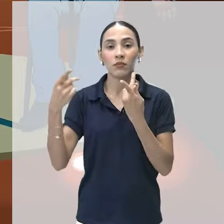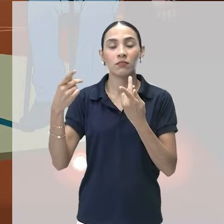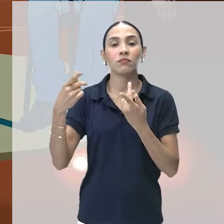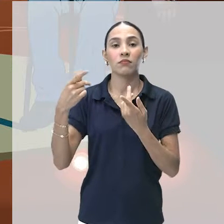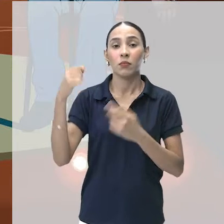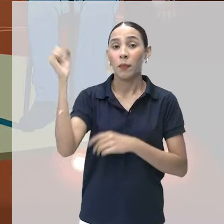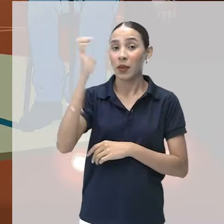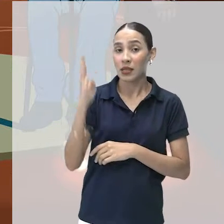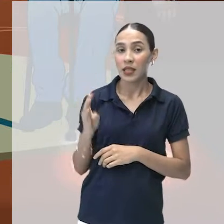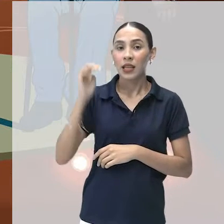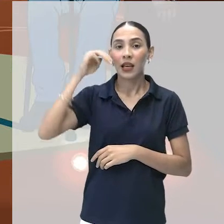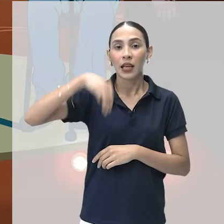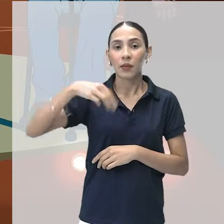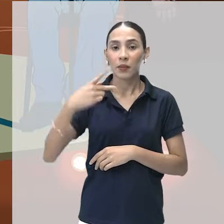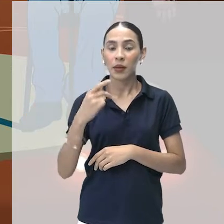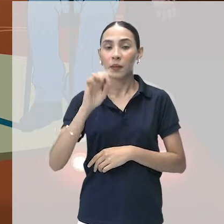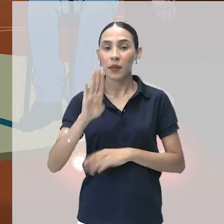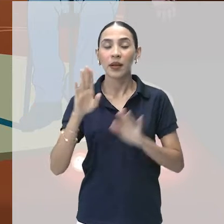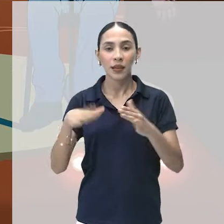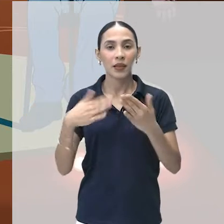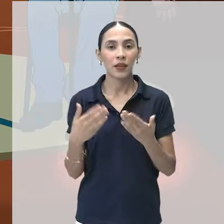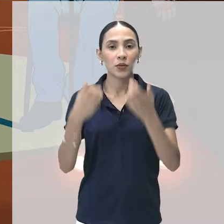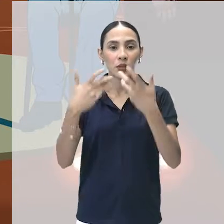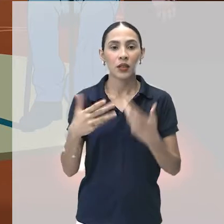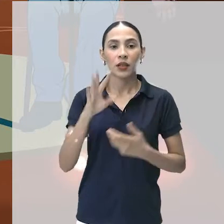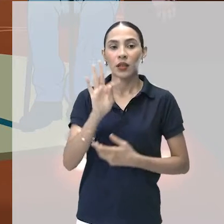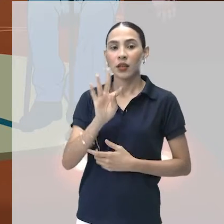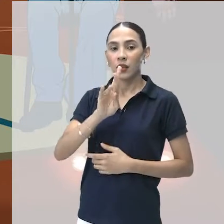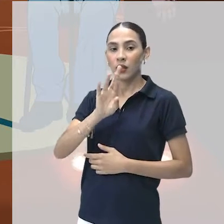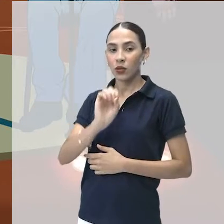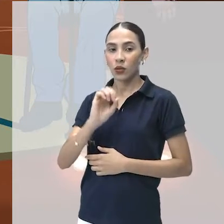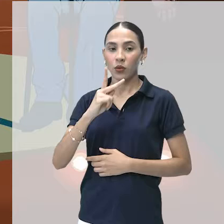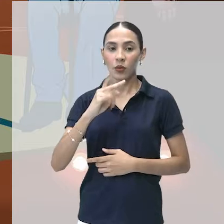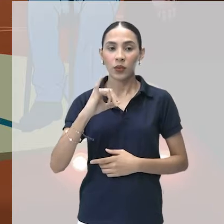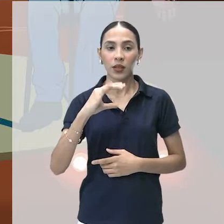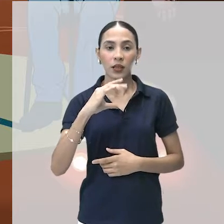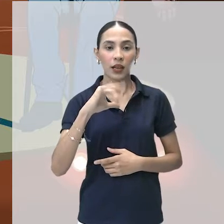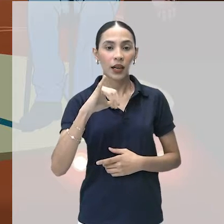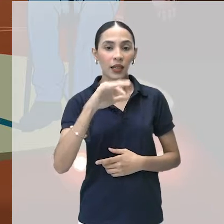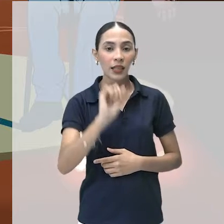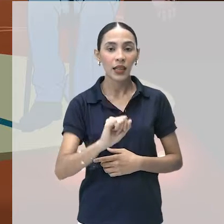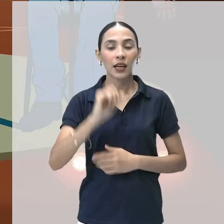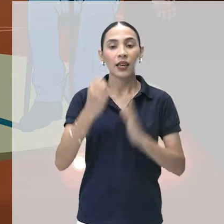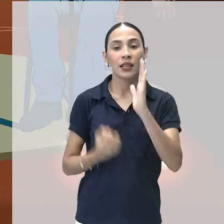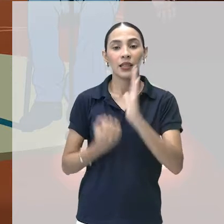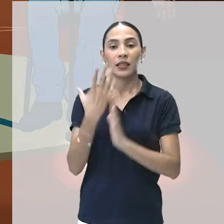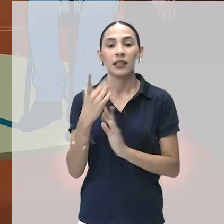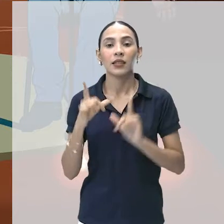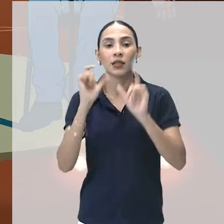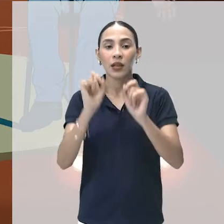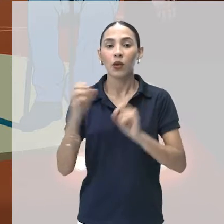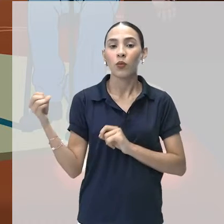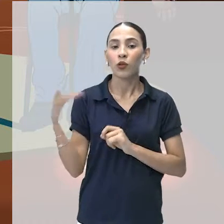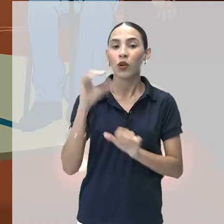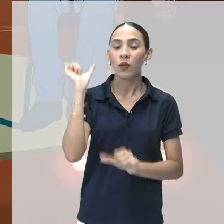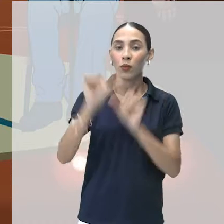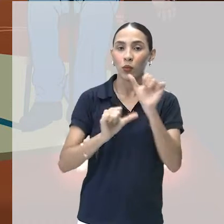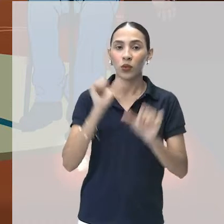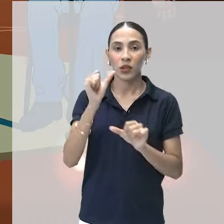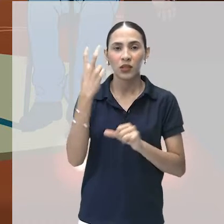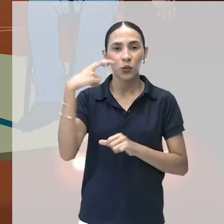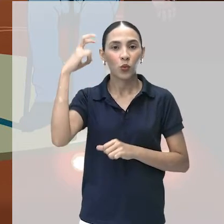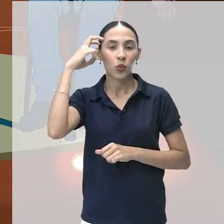brasileira, a MPB, nós vamos falar sobre a Tropicália, um movimento que vai trazer uma nova roupagem, como